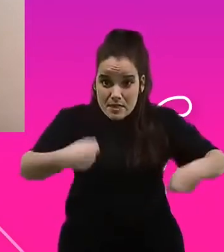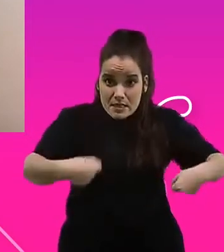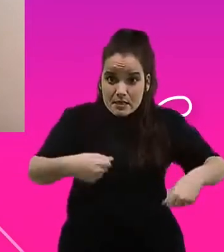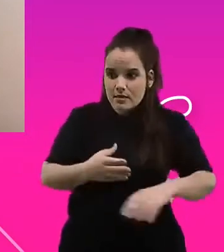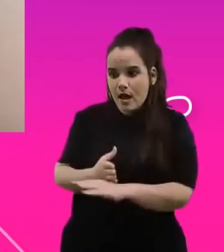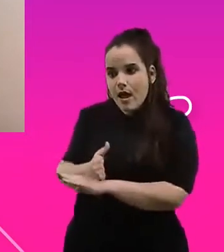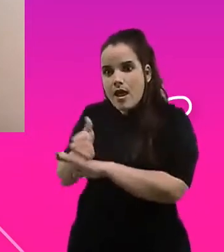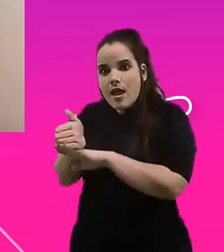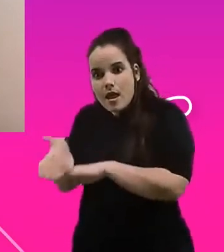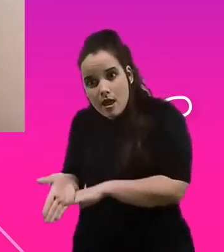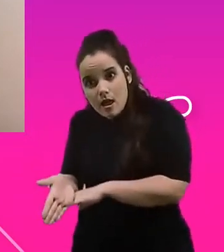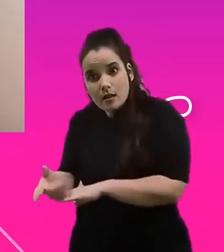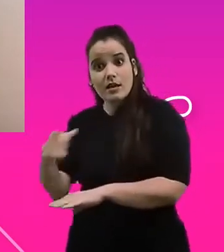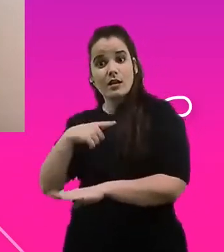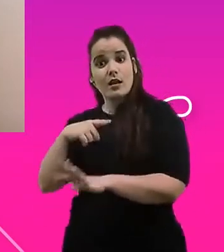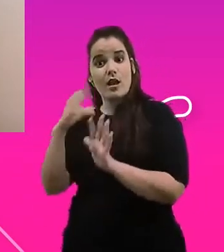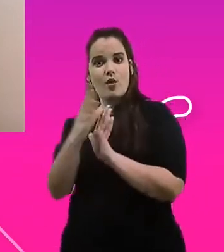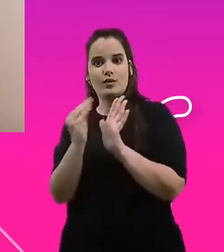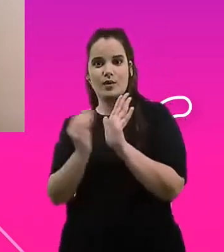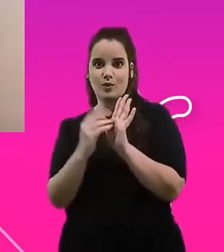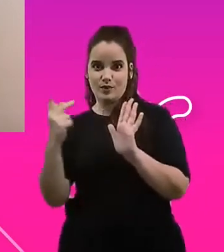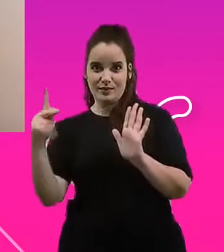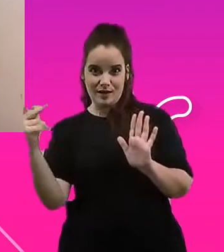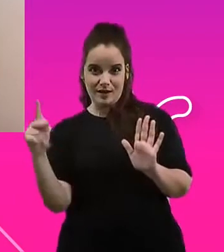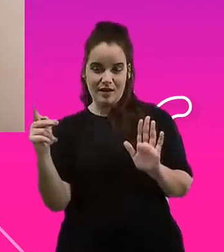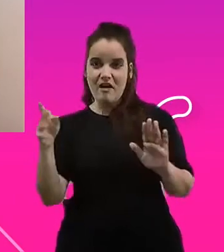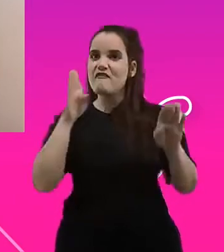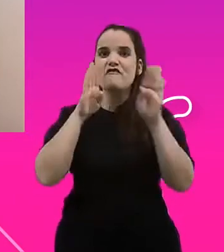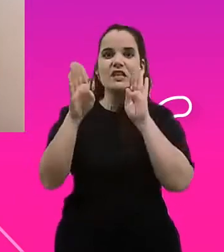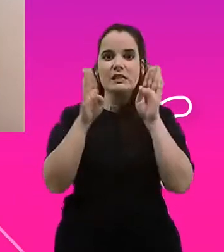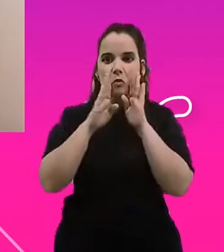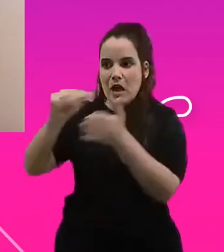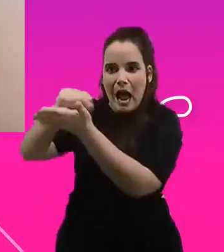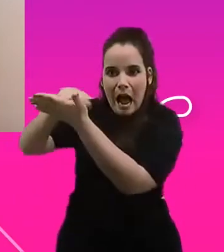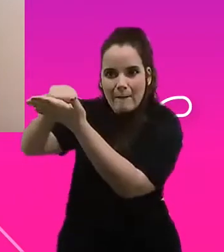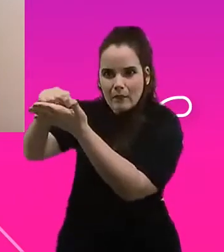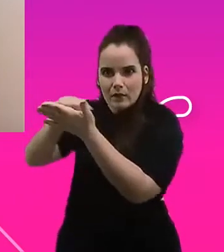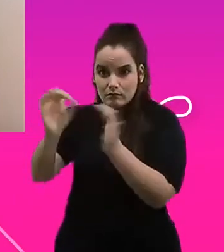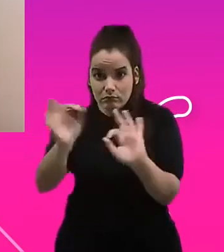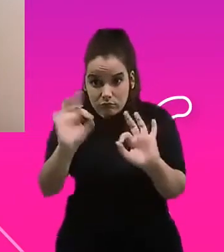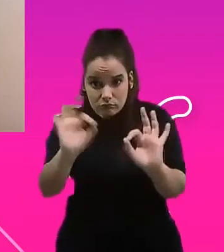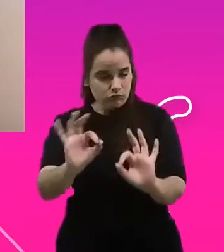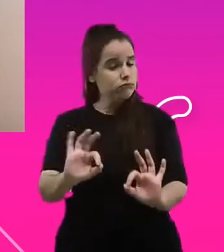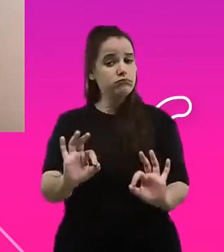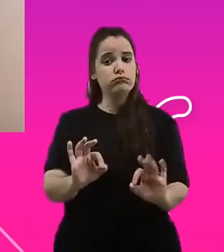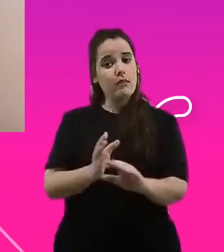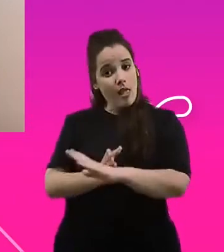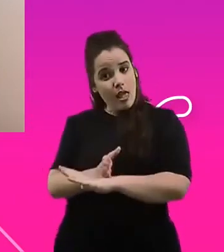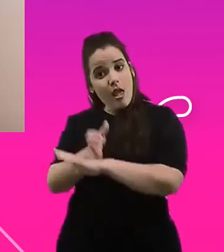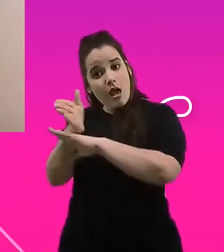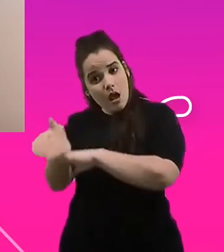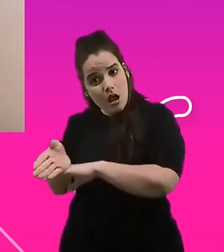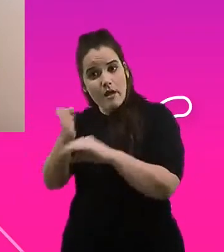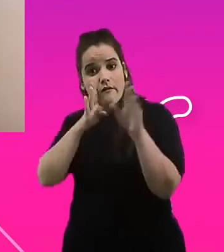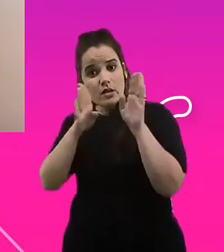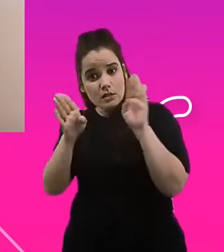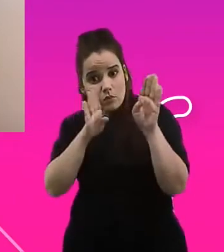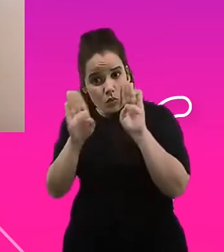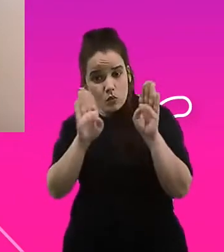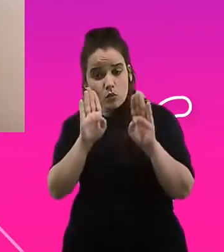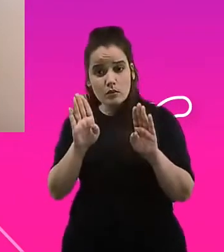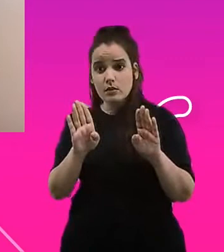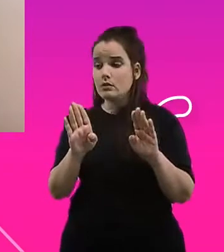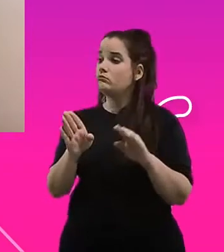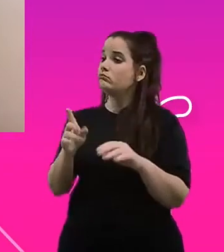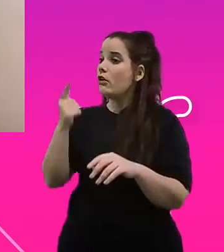que você precisar. O Facebook não vai deletar, a gente não vai deletar. Tudo que a gente postou vai estar aí. Entra e procura. Não fica esperando